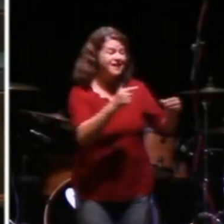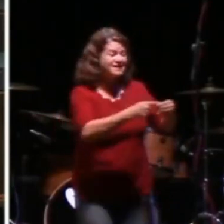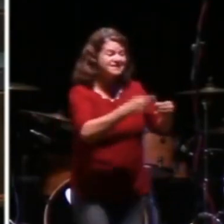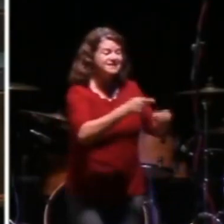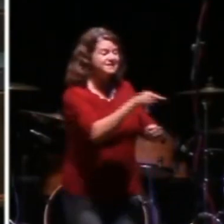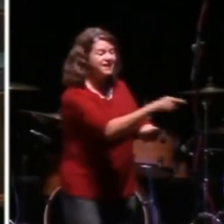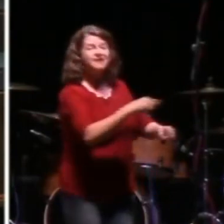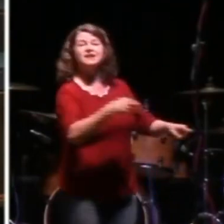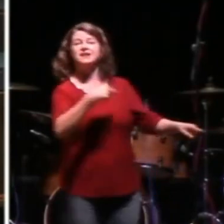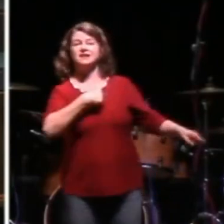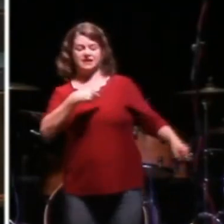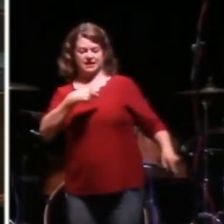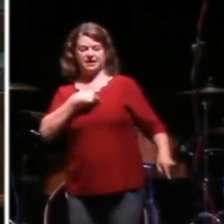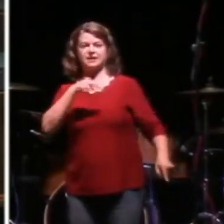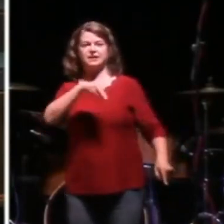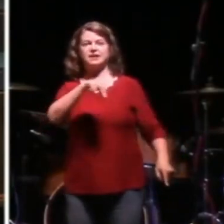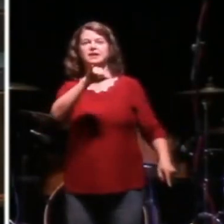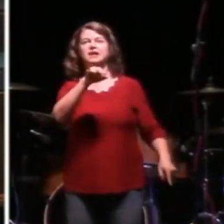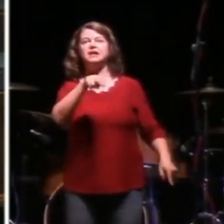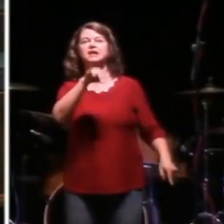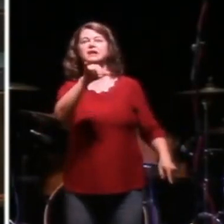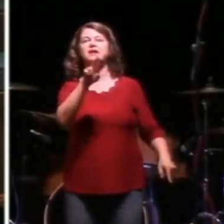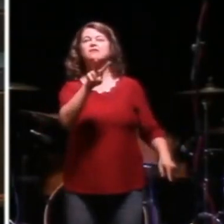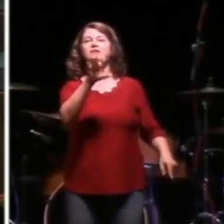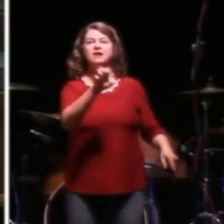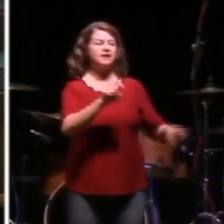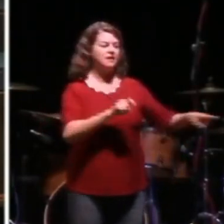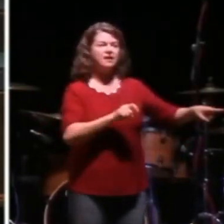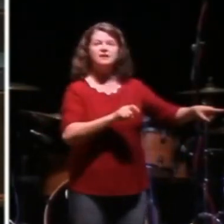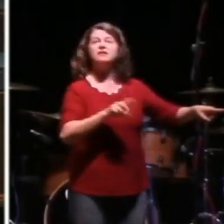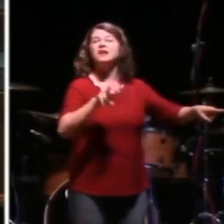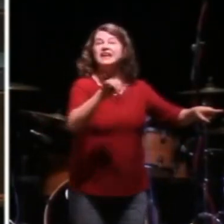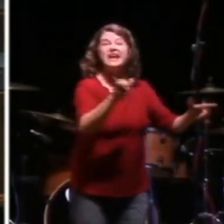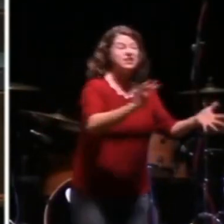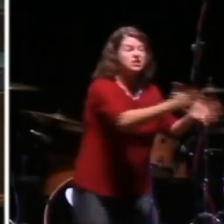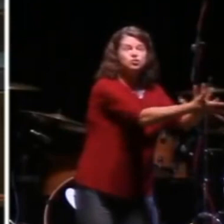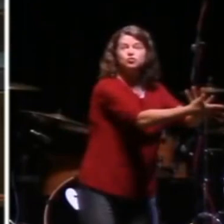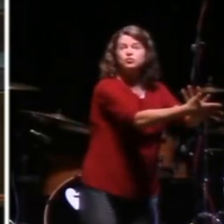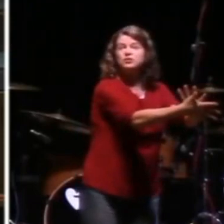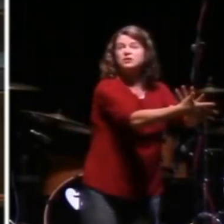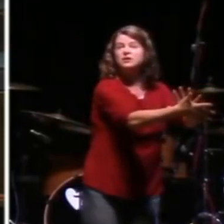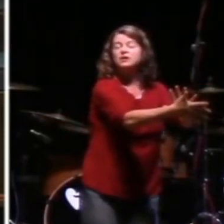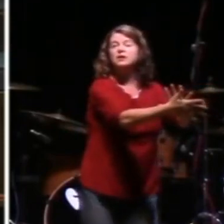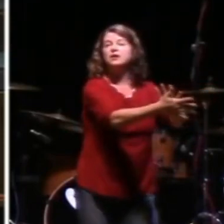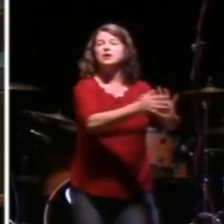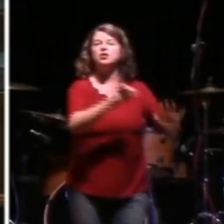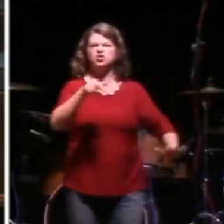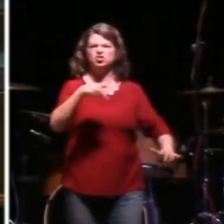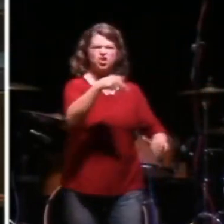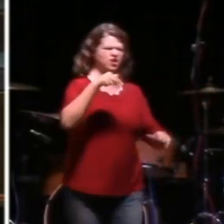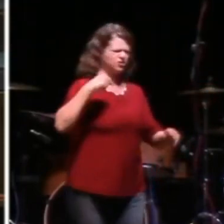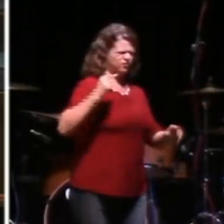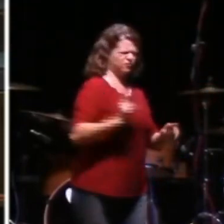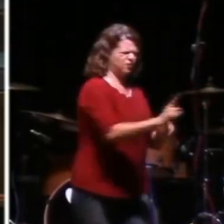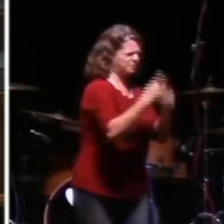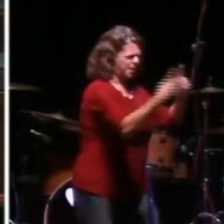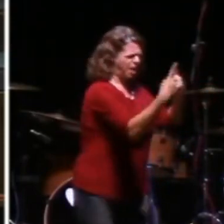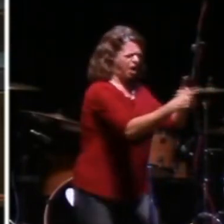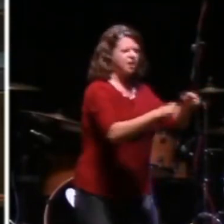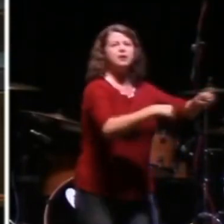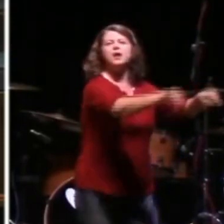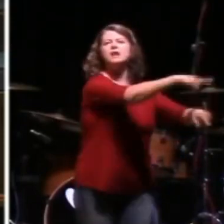mas eles se arrependeram e é gente que se vestiu de pano de saco e cinza abandonar os seus pecados